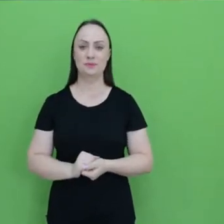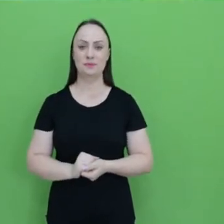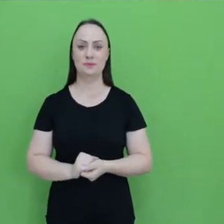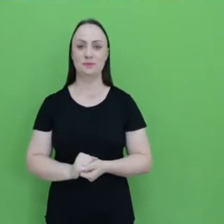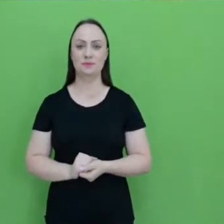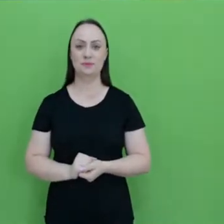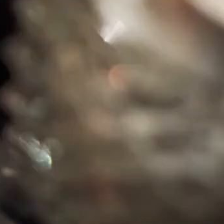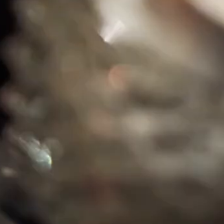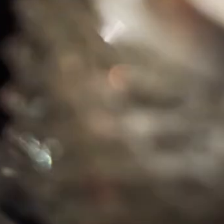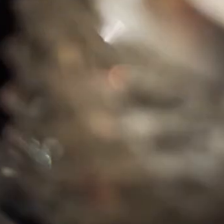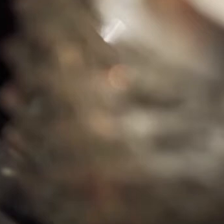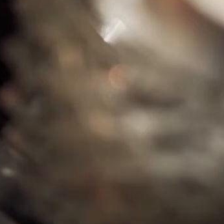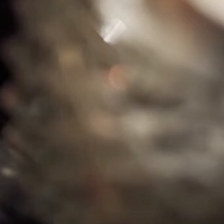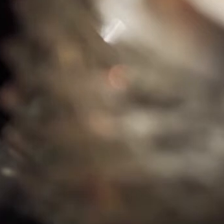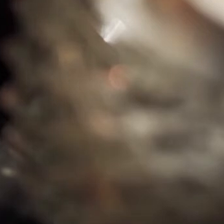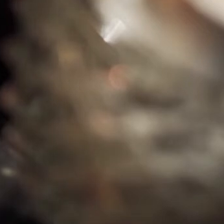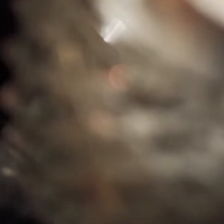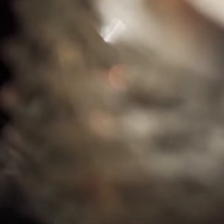mesinha.